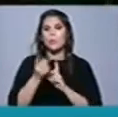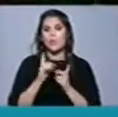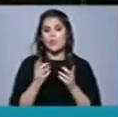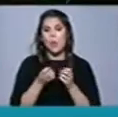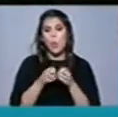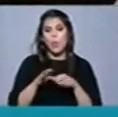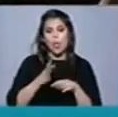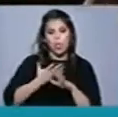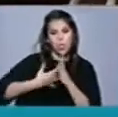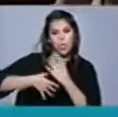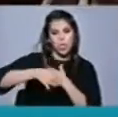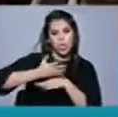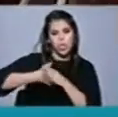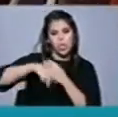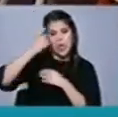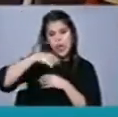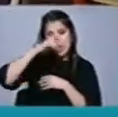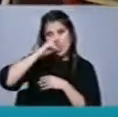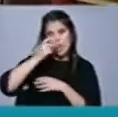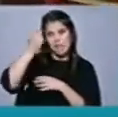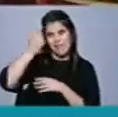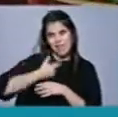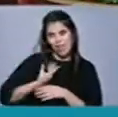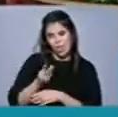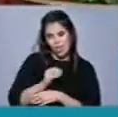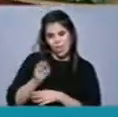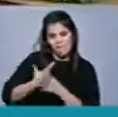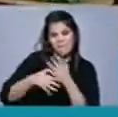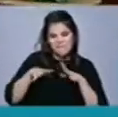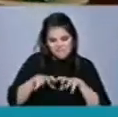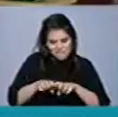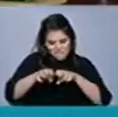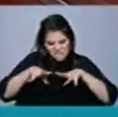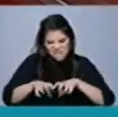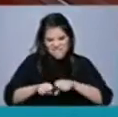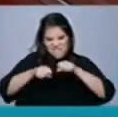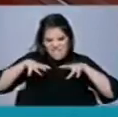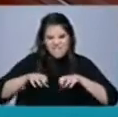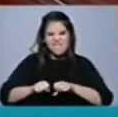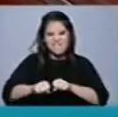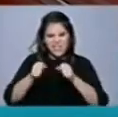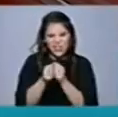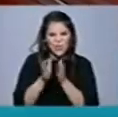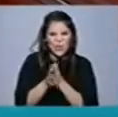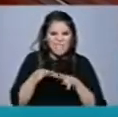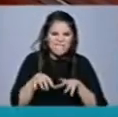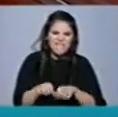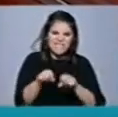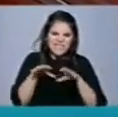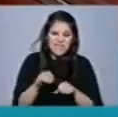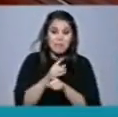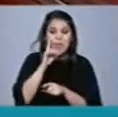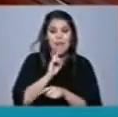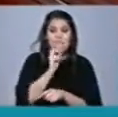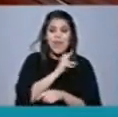a ir se envolvendo na massa, eu lembro-me que quando era mais nova isto fazia-se à mão. Portanto, íamos amassando tudo isto à mão. Aliás, a minha